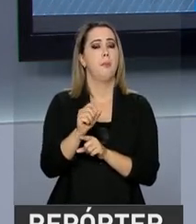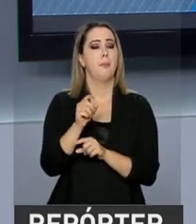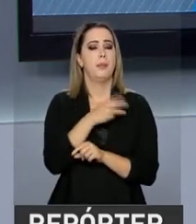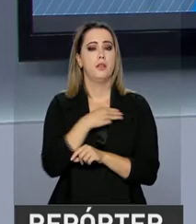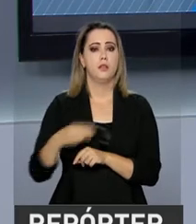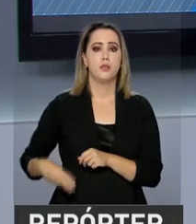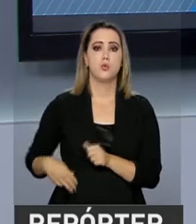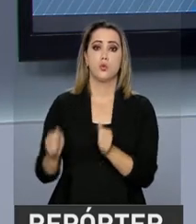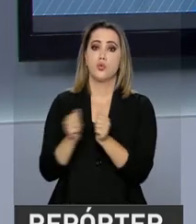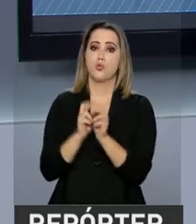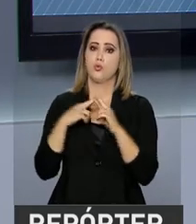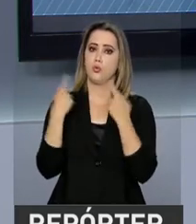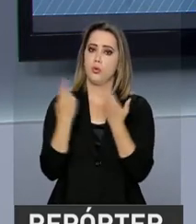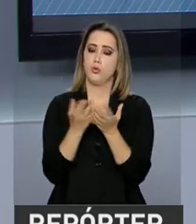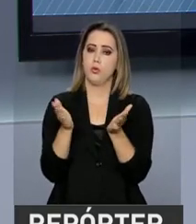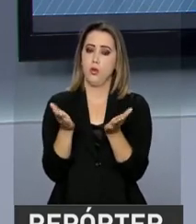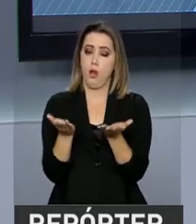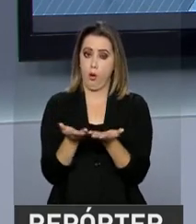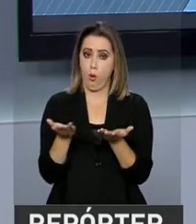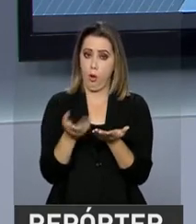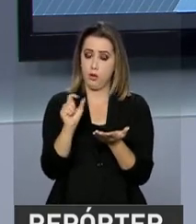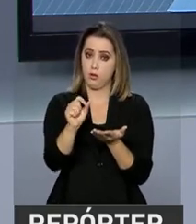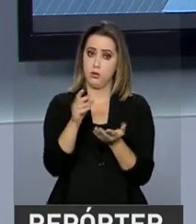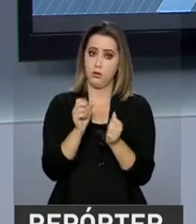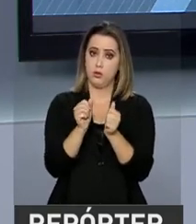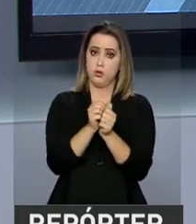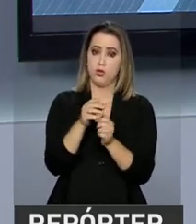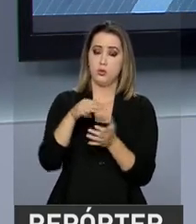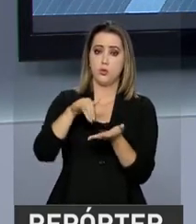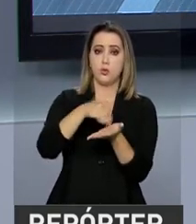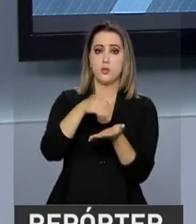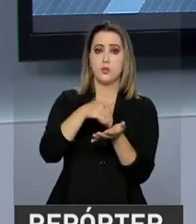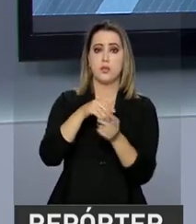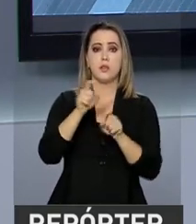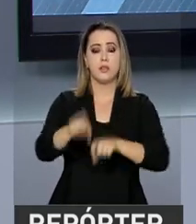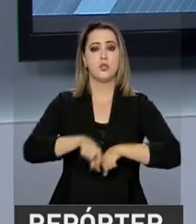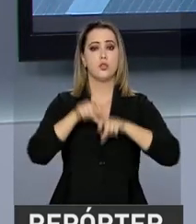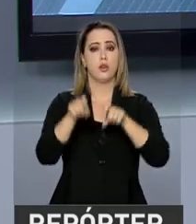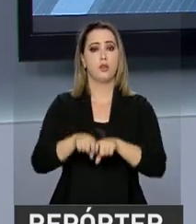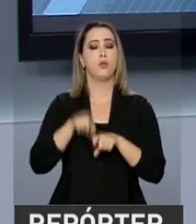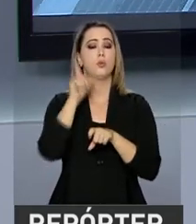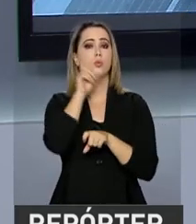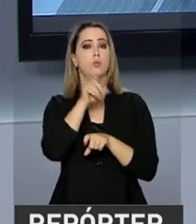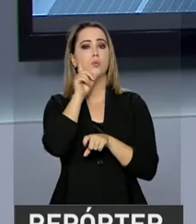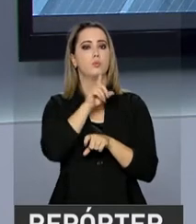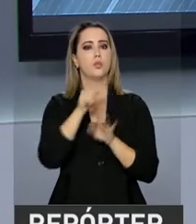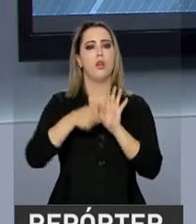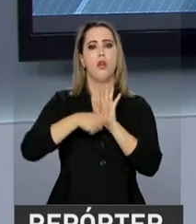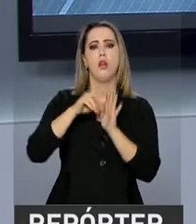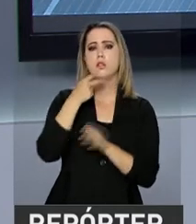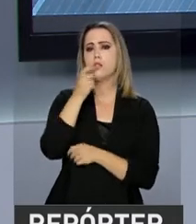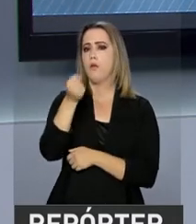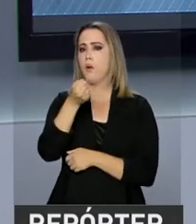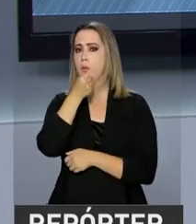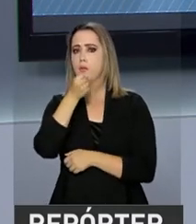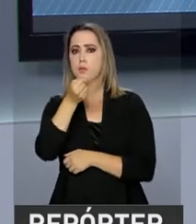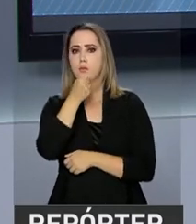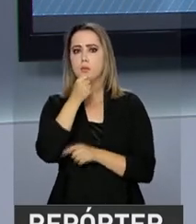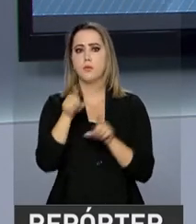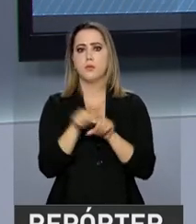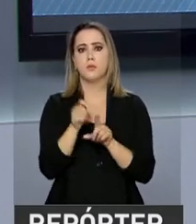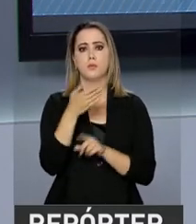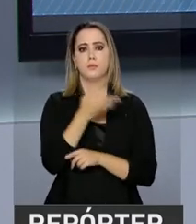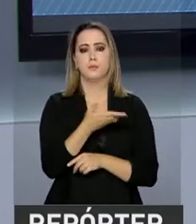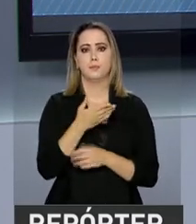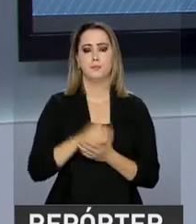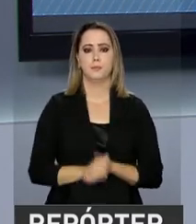neste momento com o secretário de agricultura dos estados unidos antes da reunião o ministro do brasil falou com a reportagem da rbr em